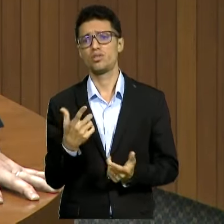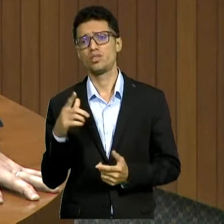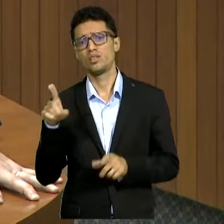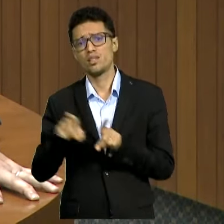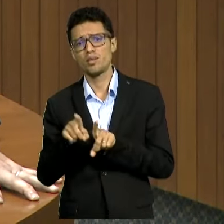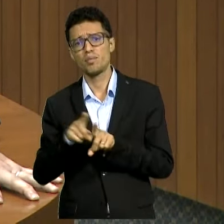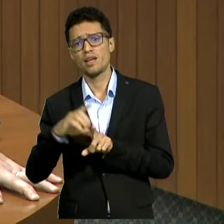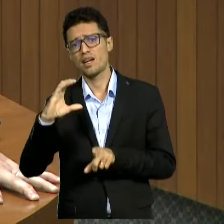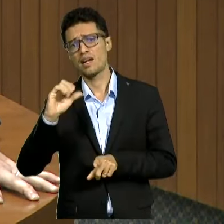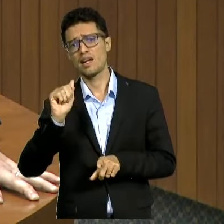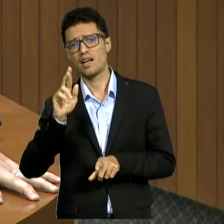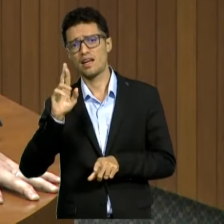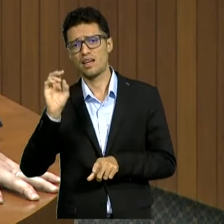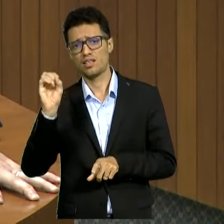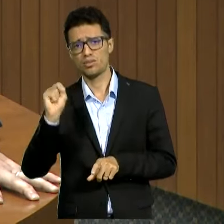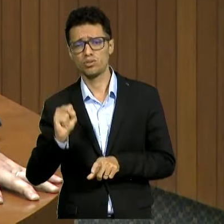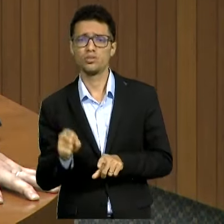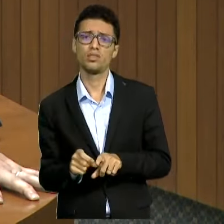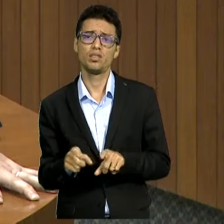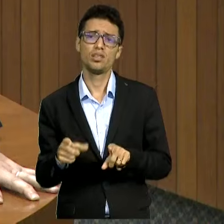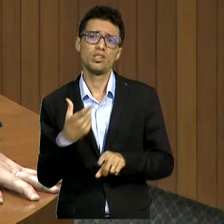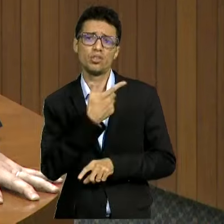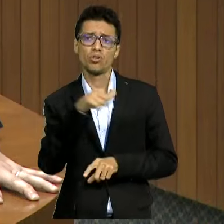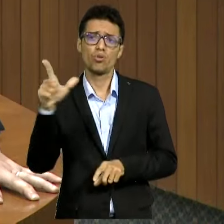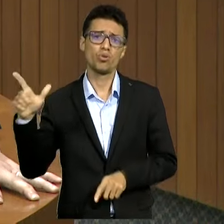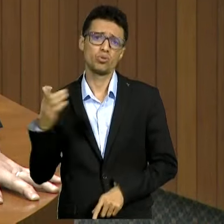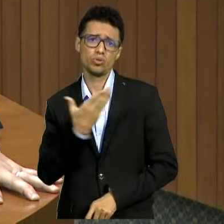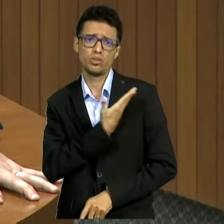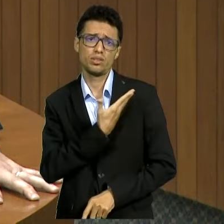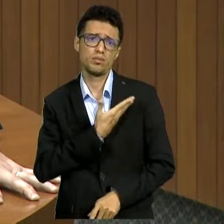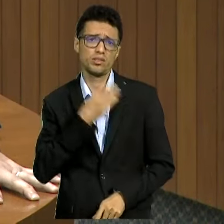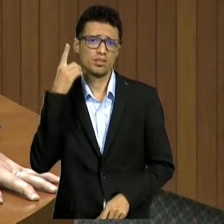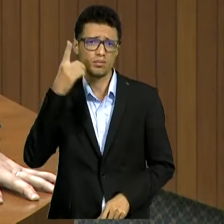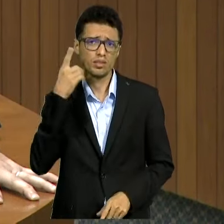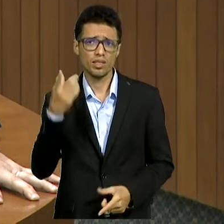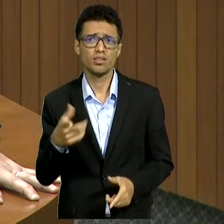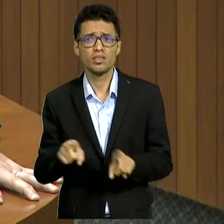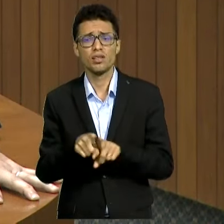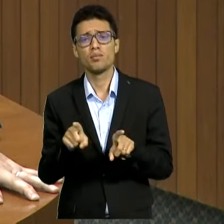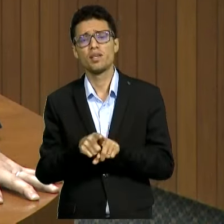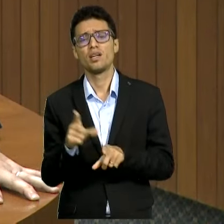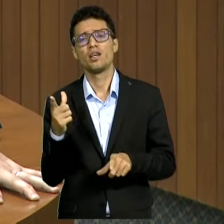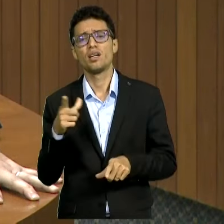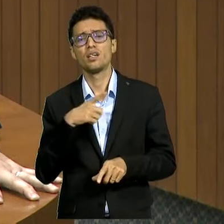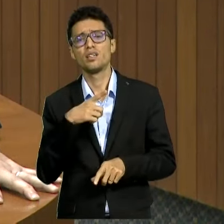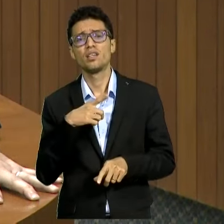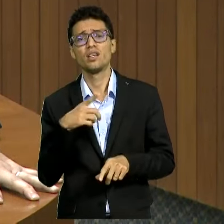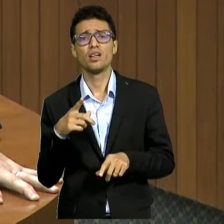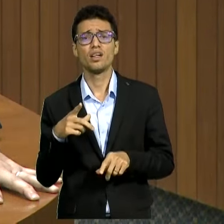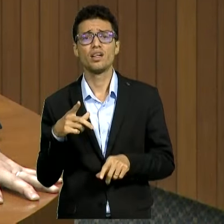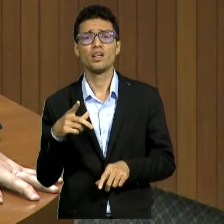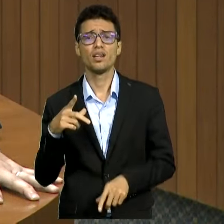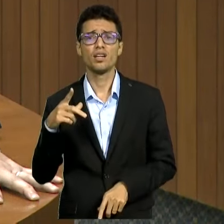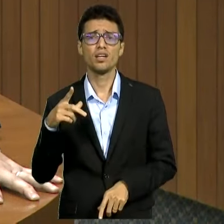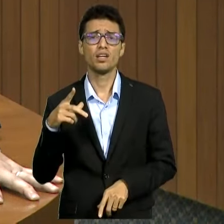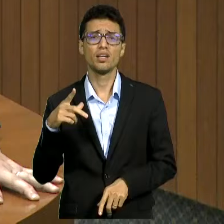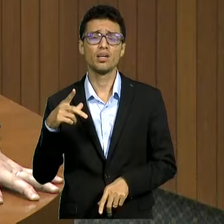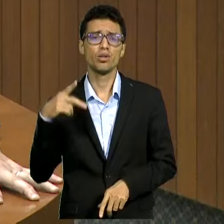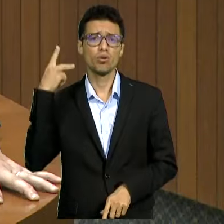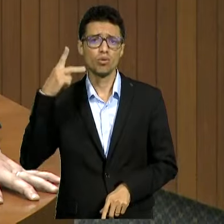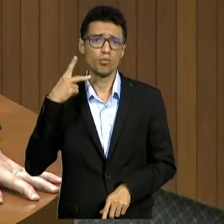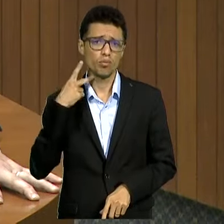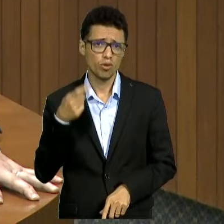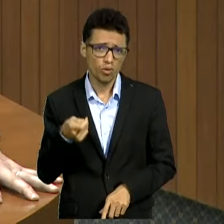presidente Mário Macieira e outros tantos colegas, o atual procurador geral do Estado, Valdem Caminha, que na época era